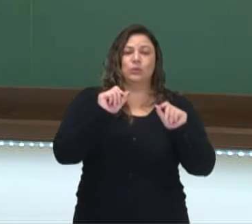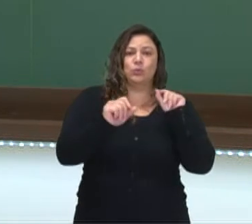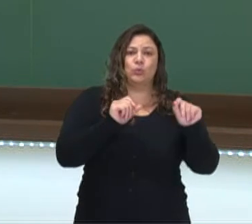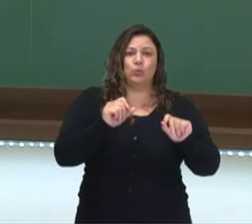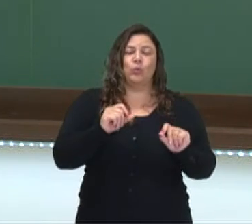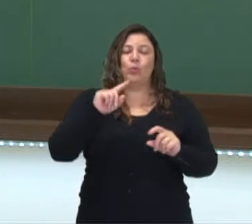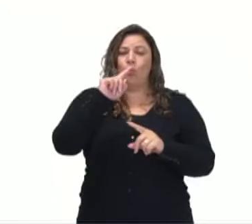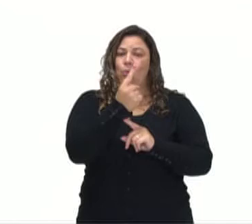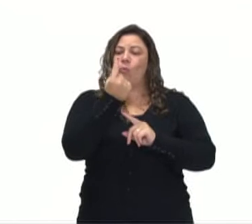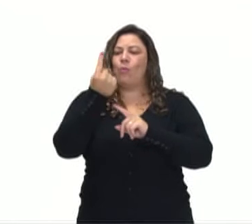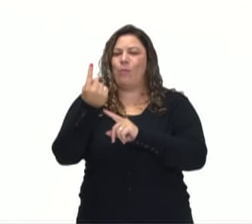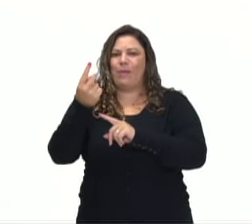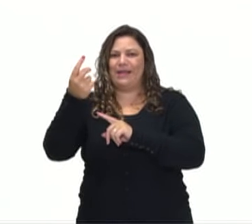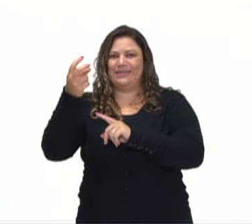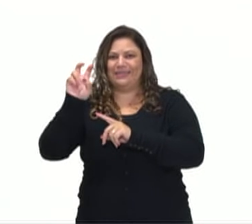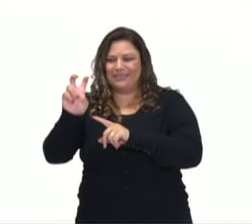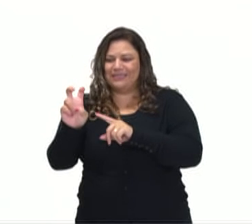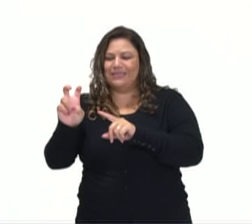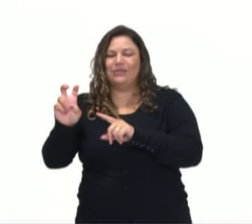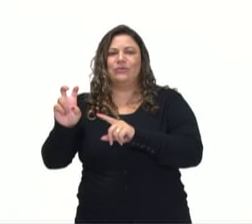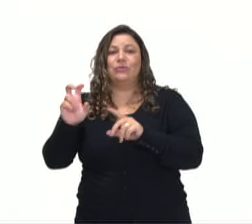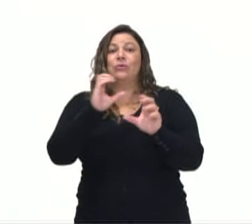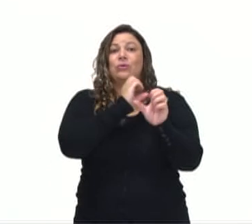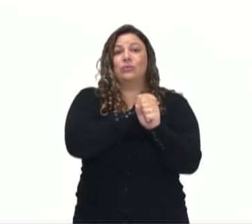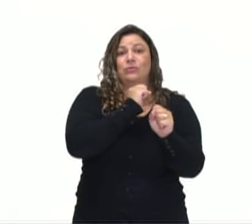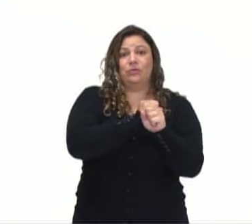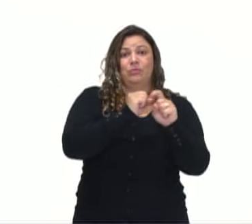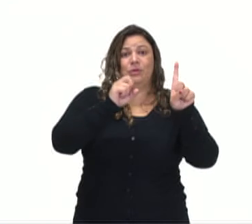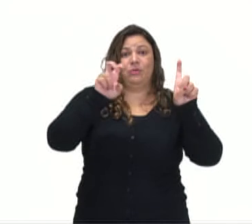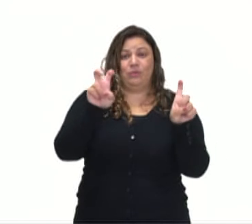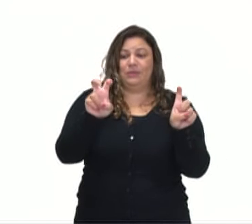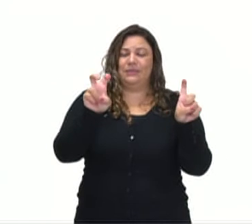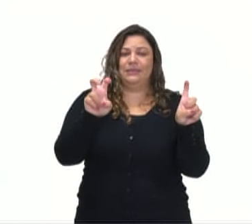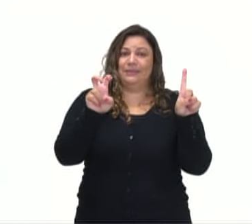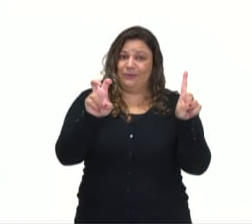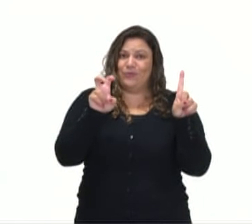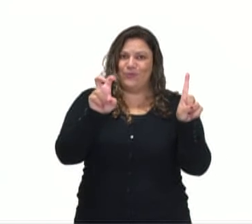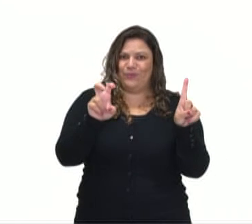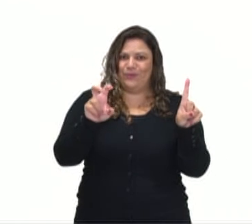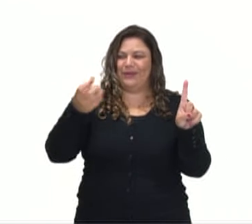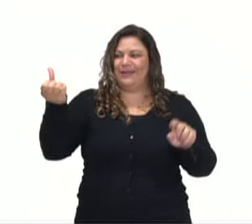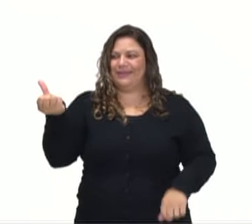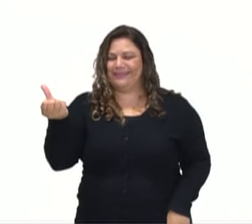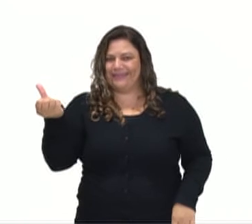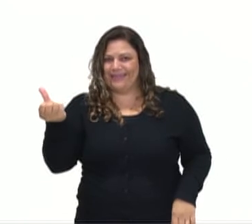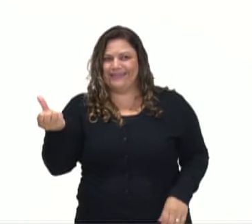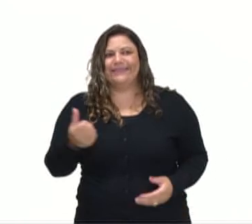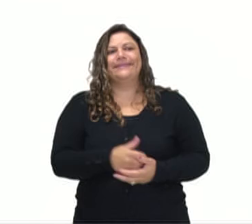1 mais 5, 6. E 9 elevado à sexta, aí você faz a conta uma vez só.